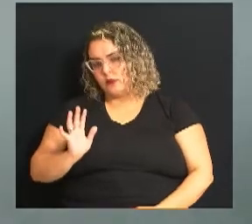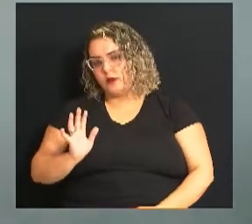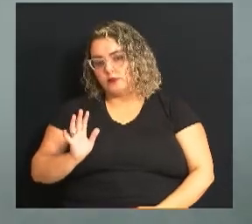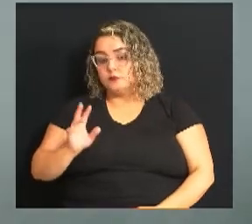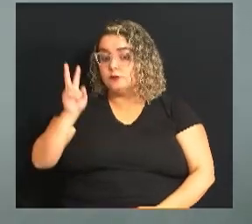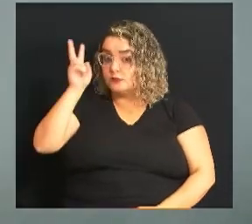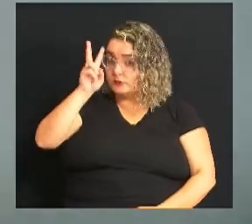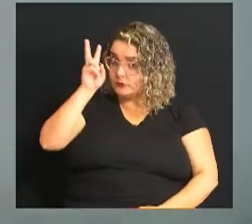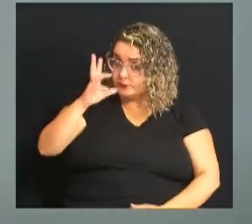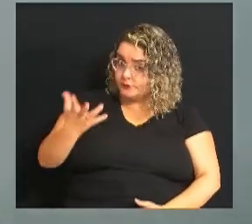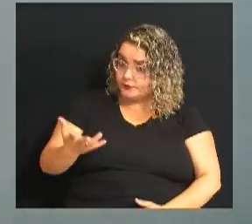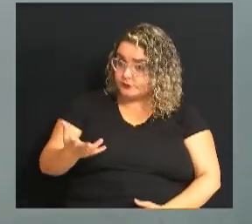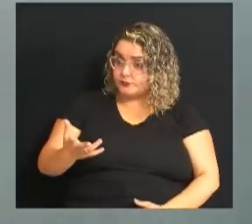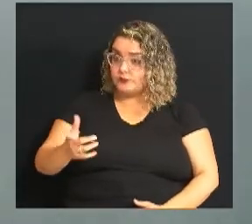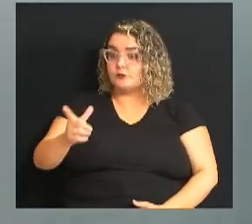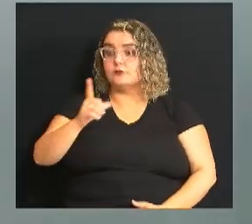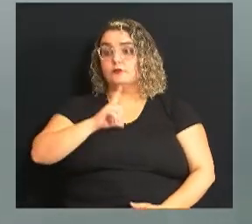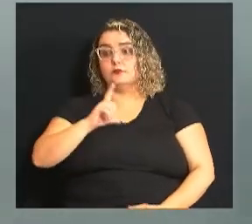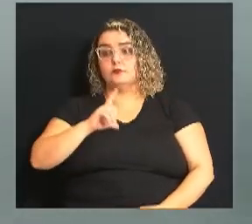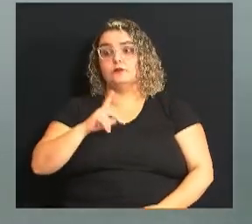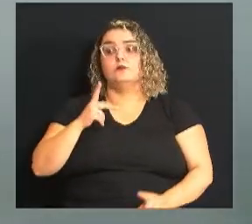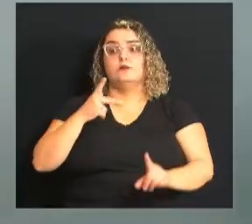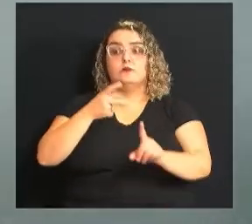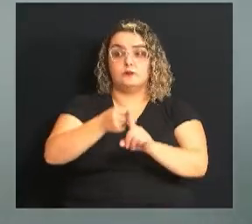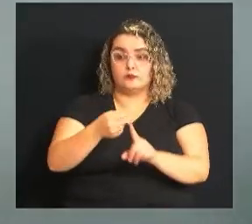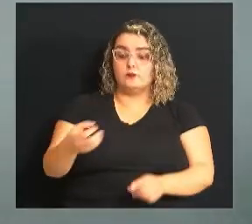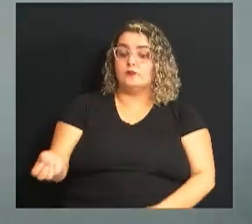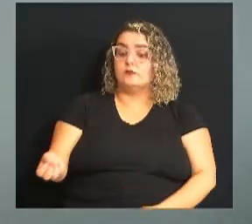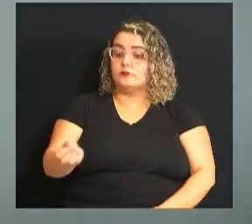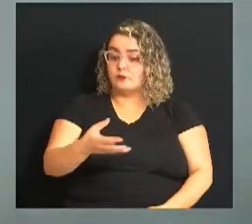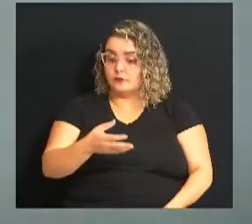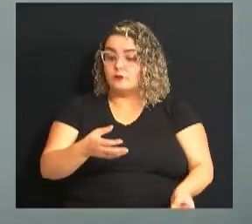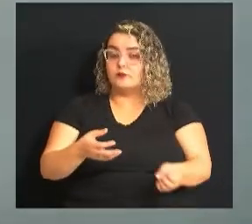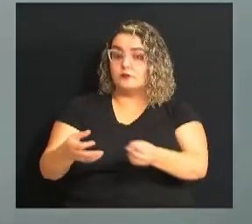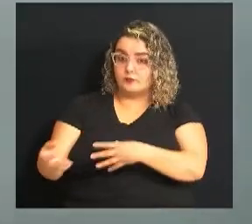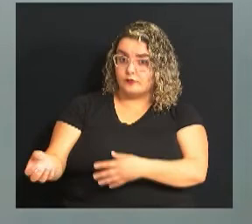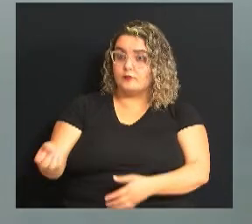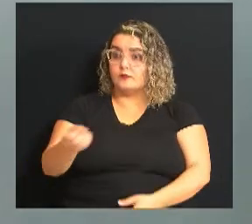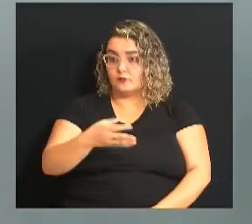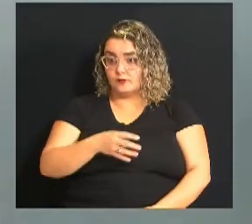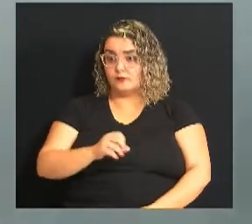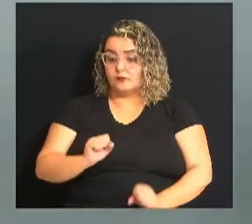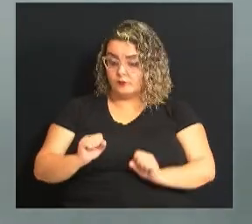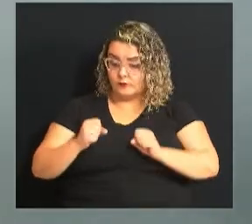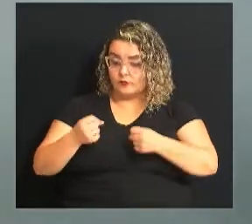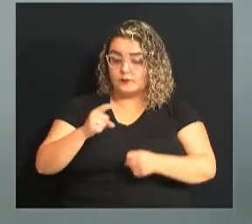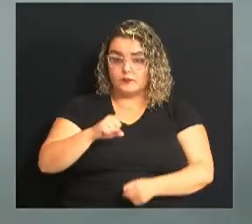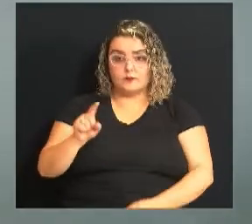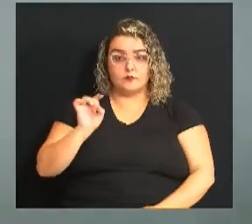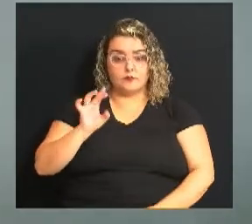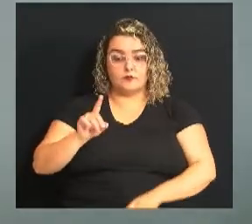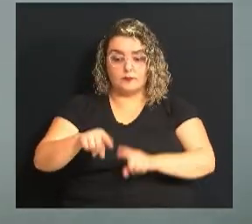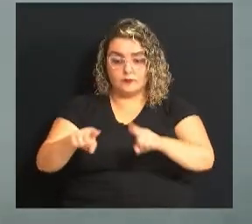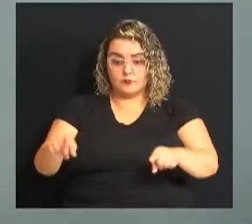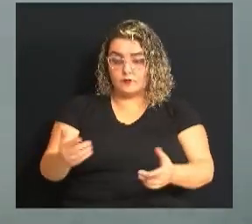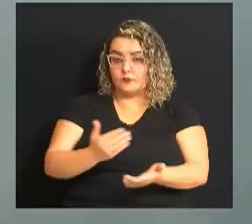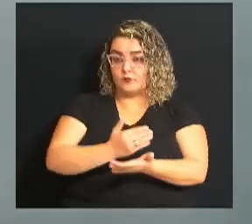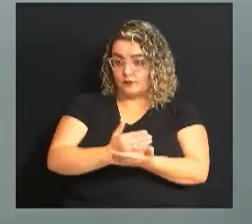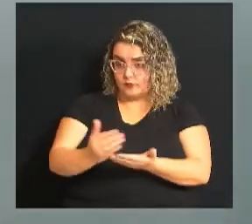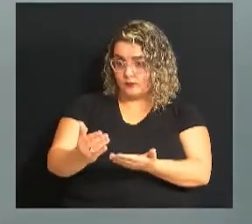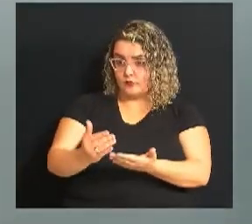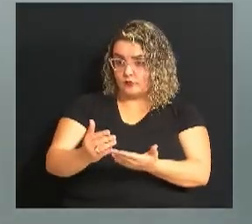que nós também já temos as vacinas atualizadas, que protegem não só para as variantes iniciais